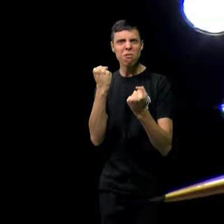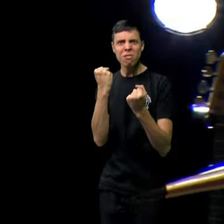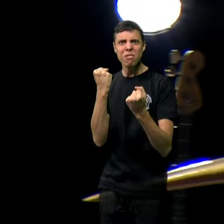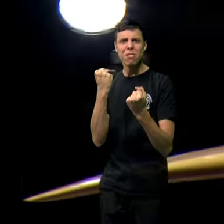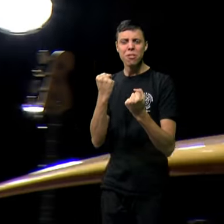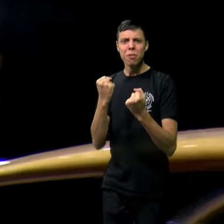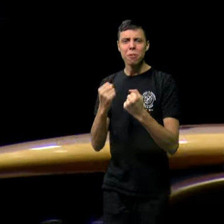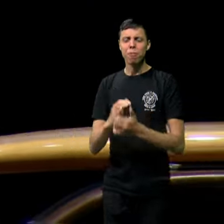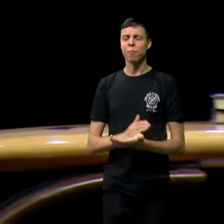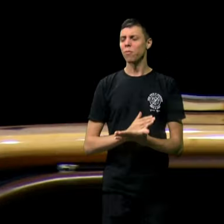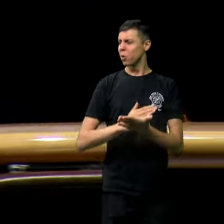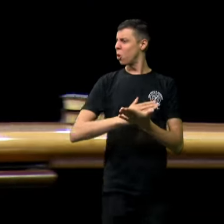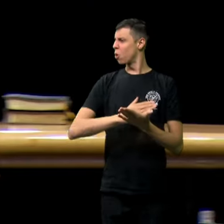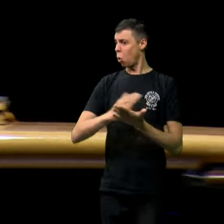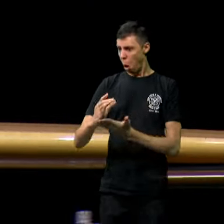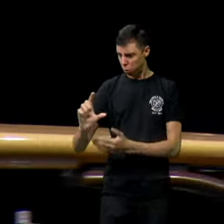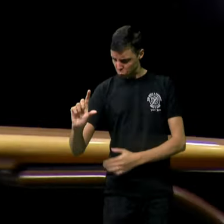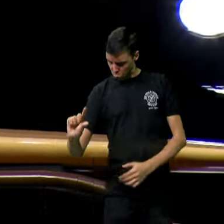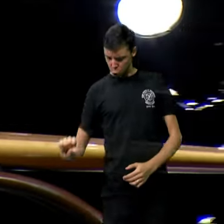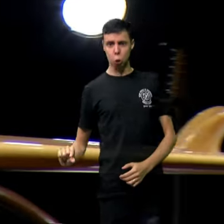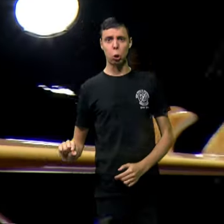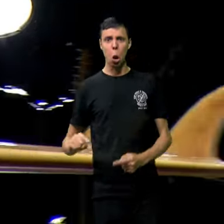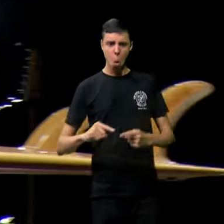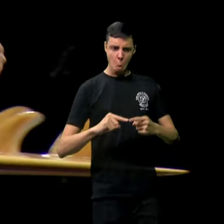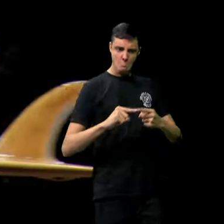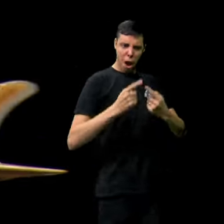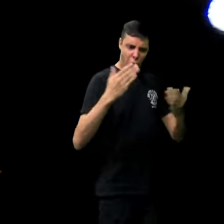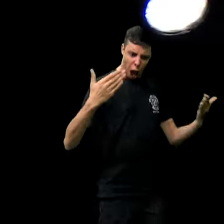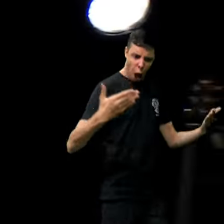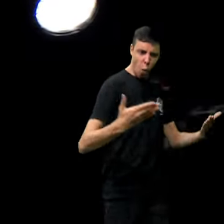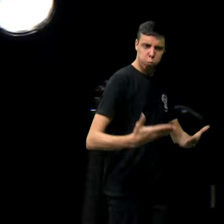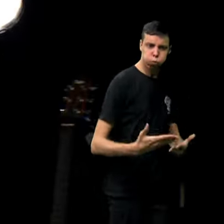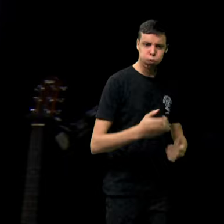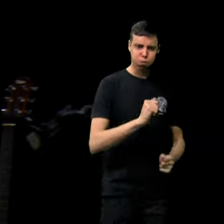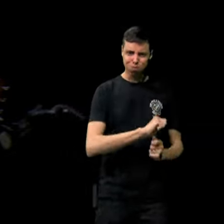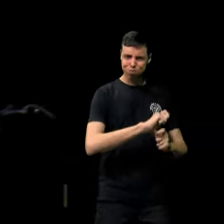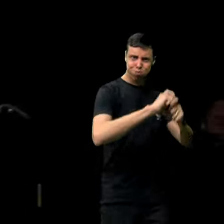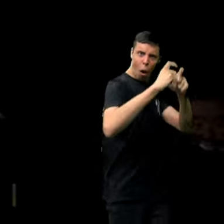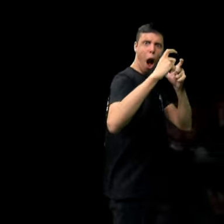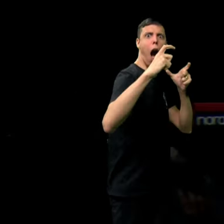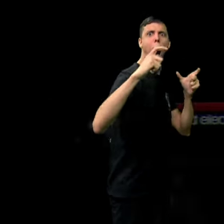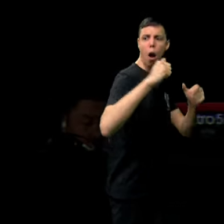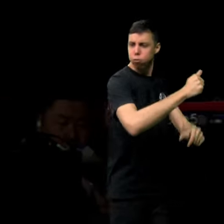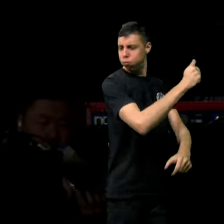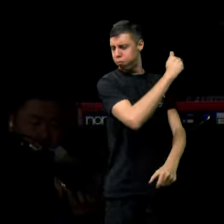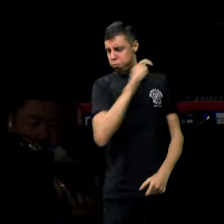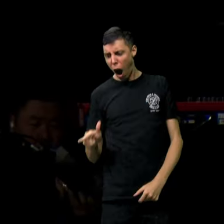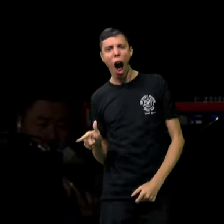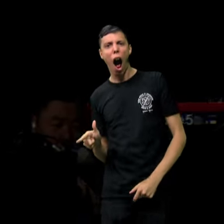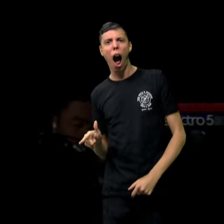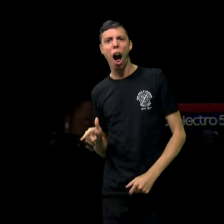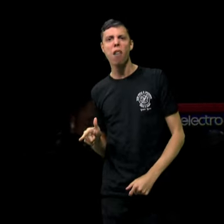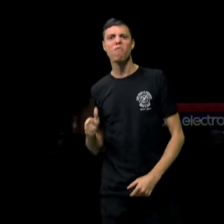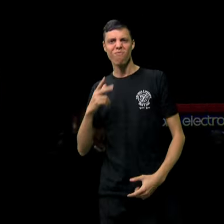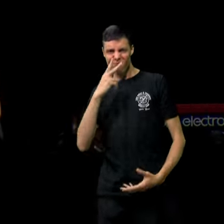Que teu começo seja pequeno, o teu estado vindouro será muito grande.